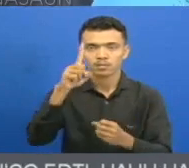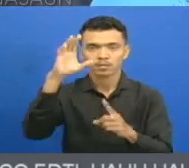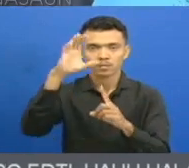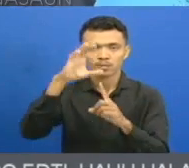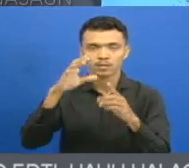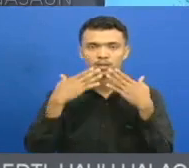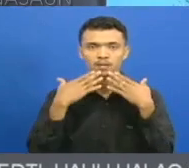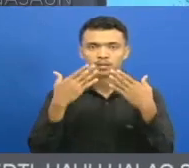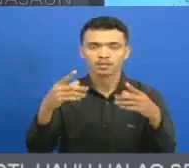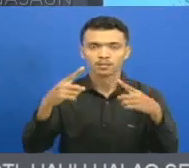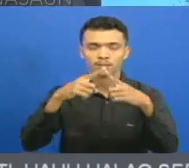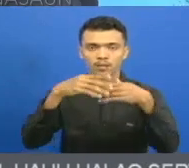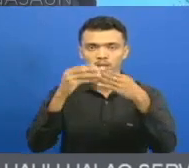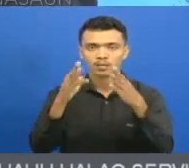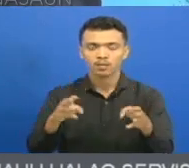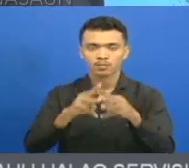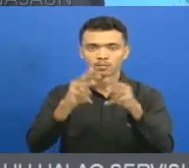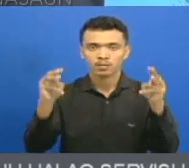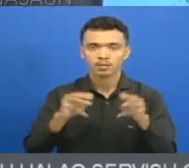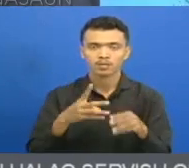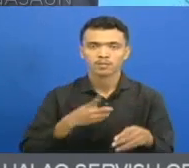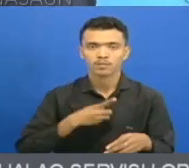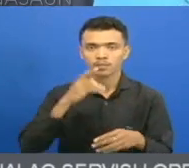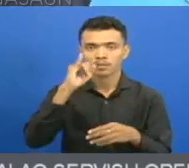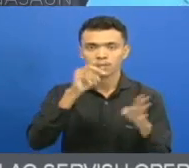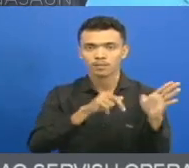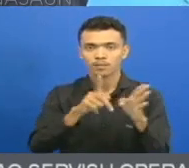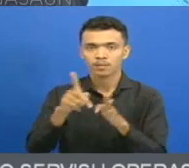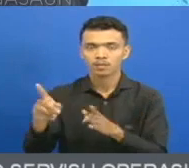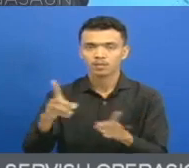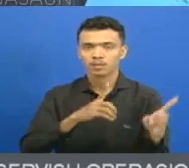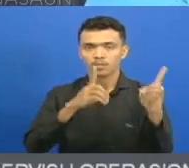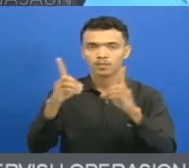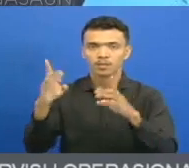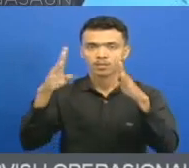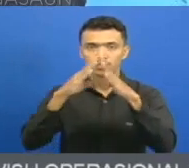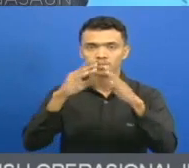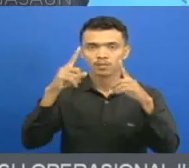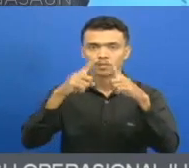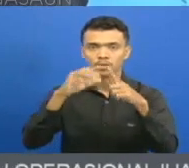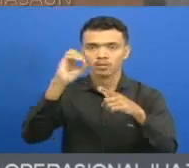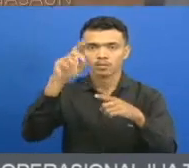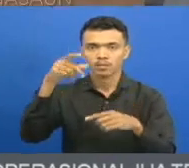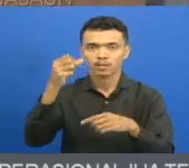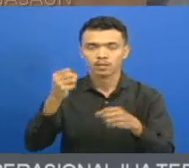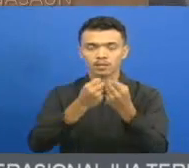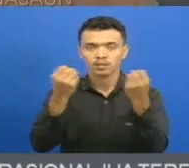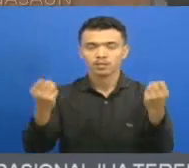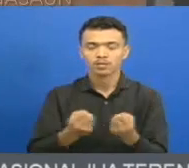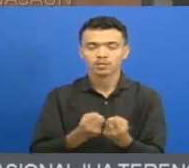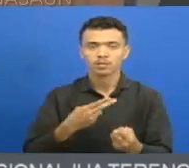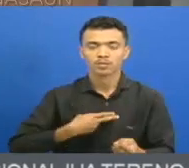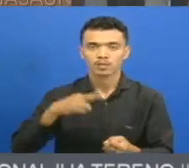ne agradece a autoridade município de Ili nebe planeia o restabelece residência do OPS e a Suco Herrera no reencata e